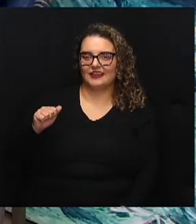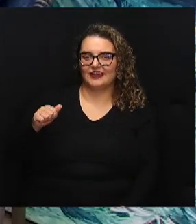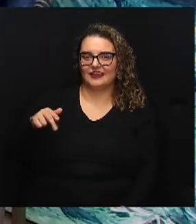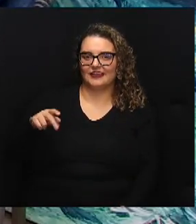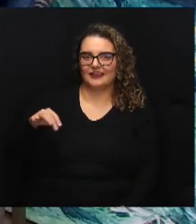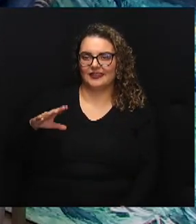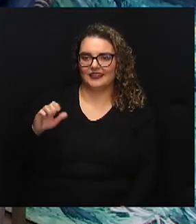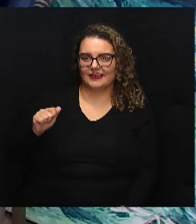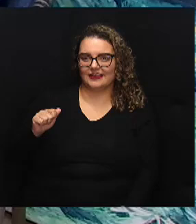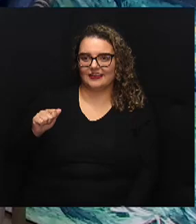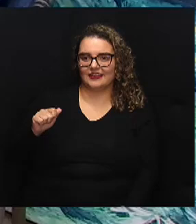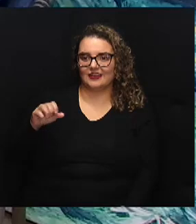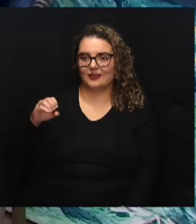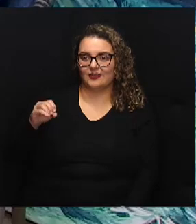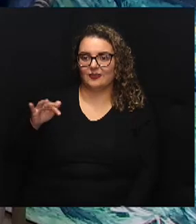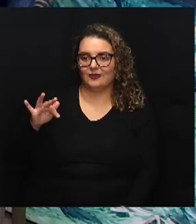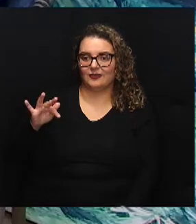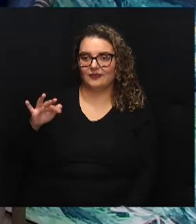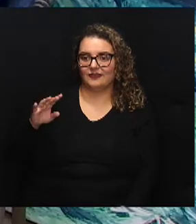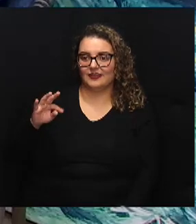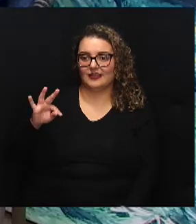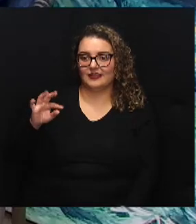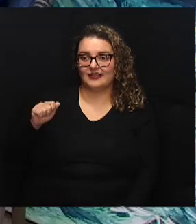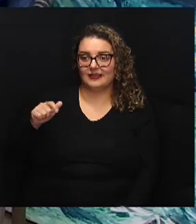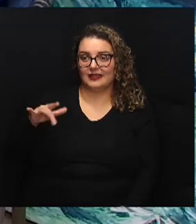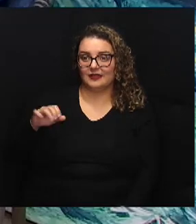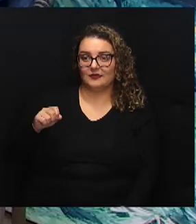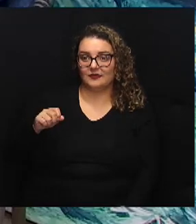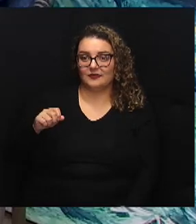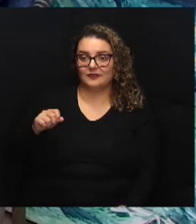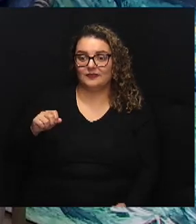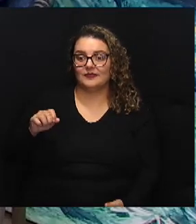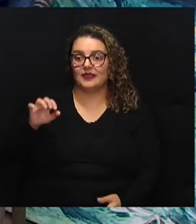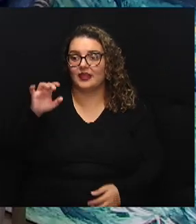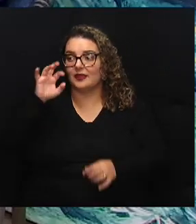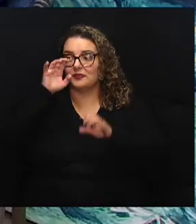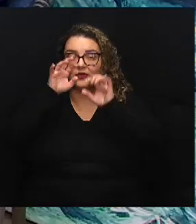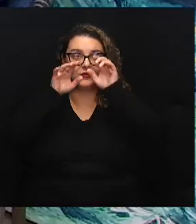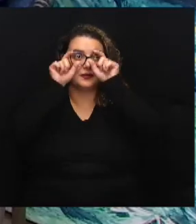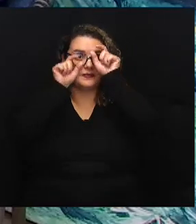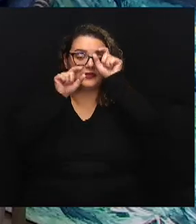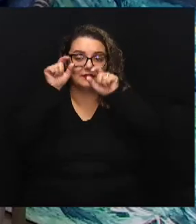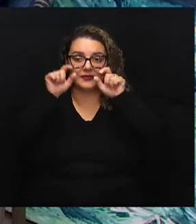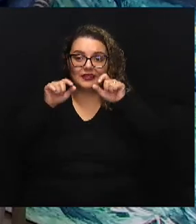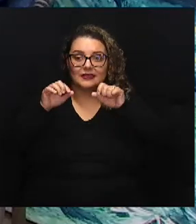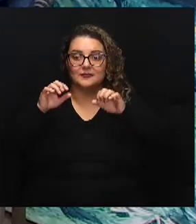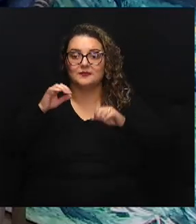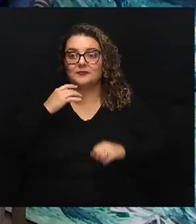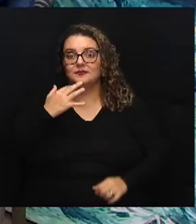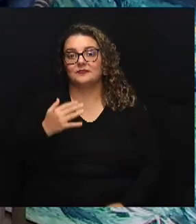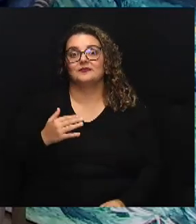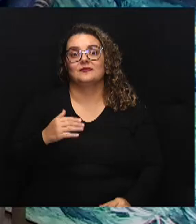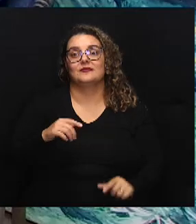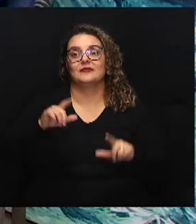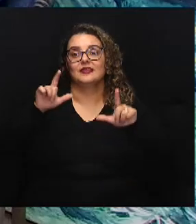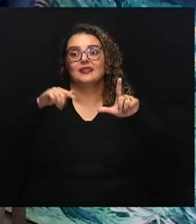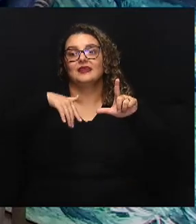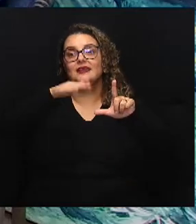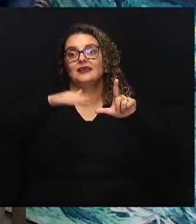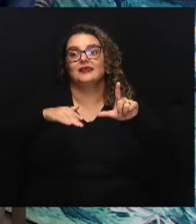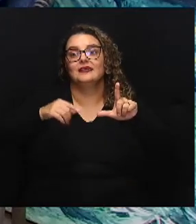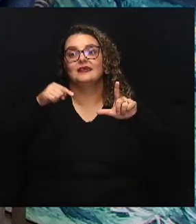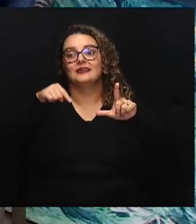eu fosse uma aranha. Então eu vejo lâminas coloridas. Eu já pintei quadros inspirados